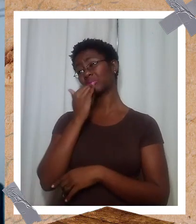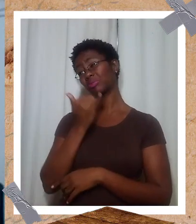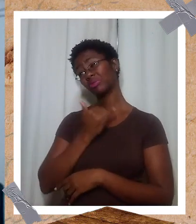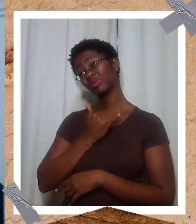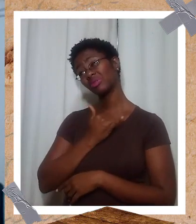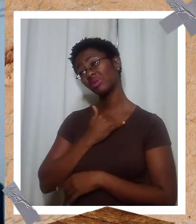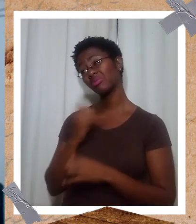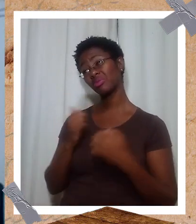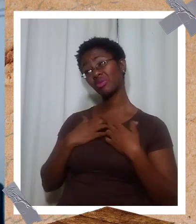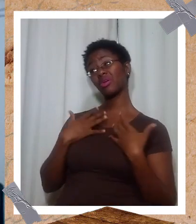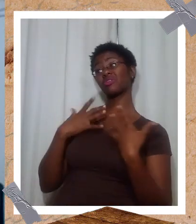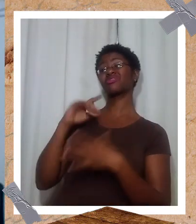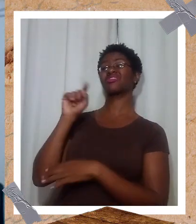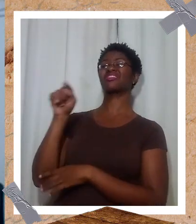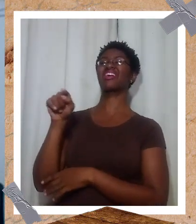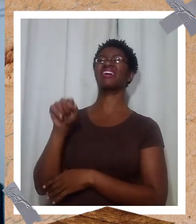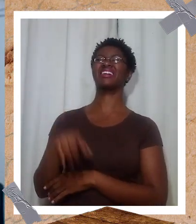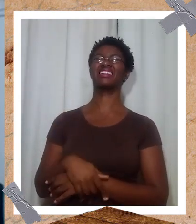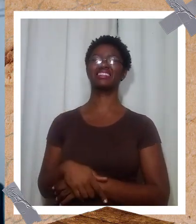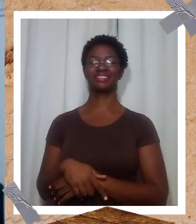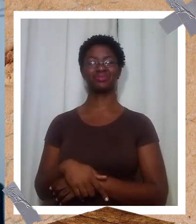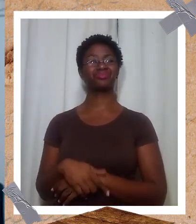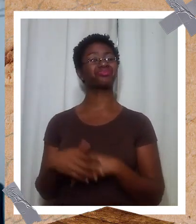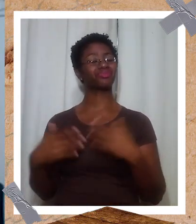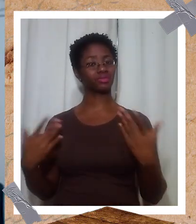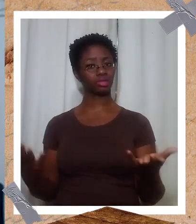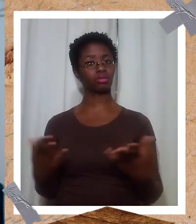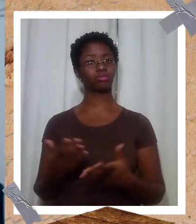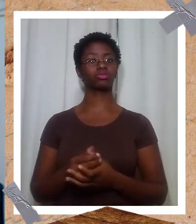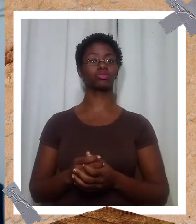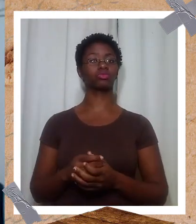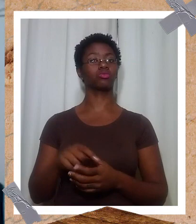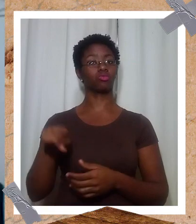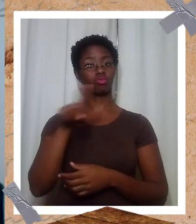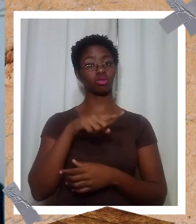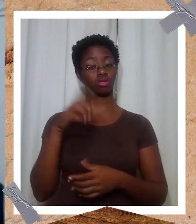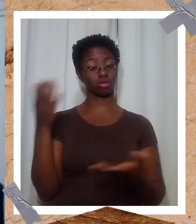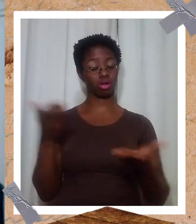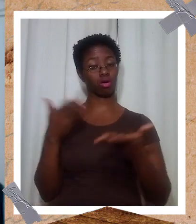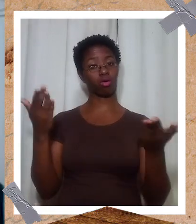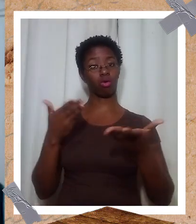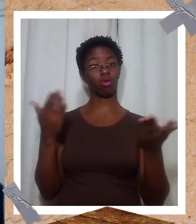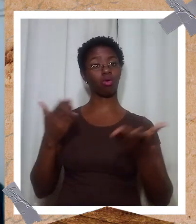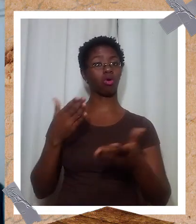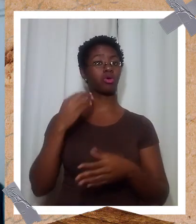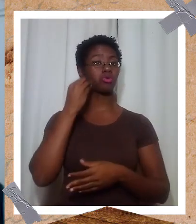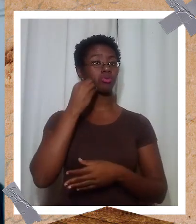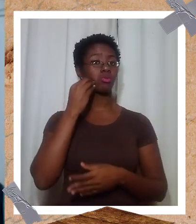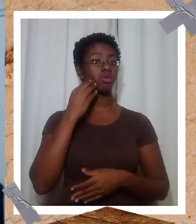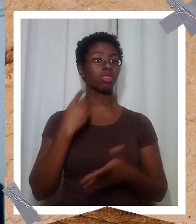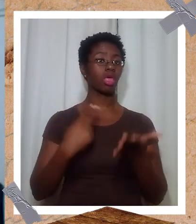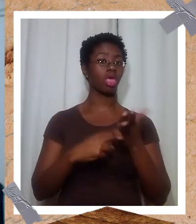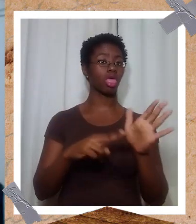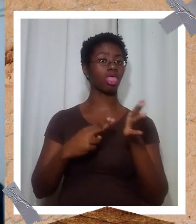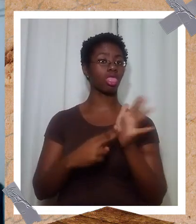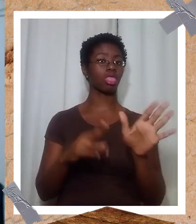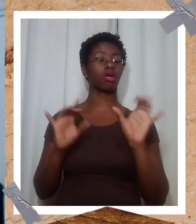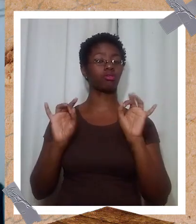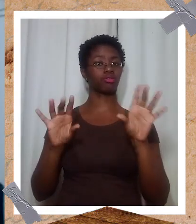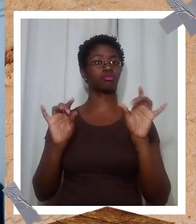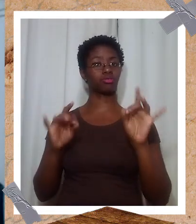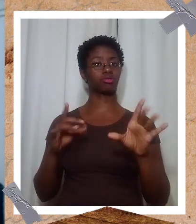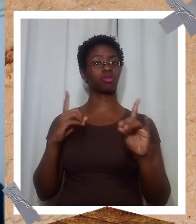pelo susto que nós demos a ela. Bom, pessoal, vocês vão ficar com essa carta tão especial e o nosso encontro